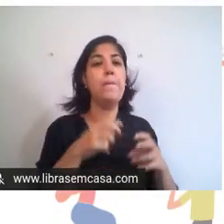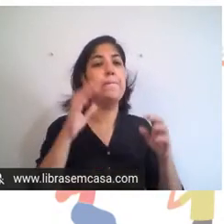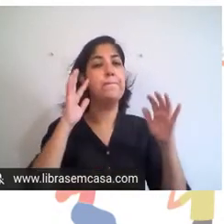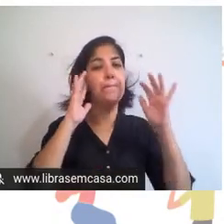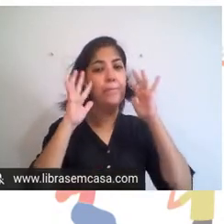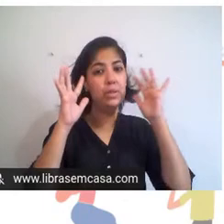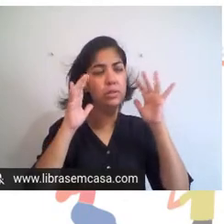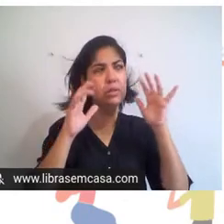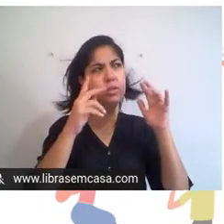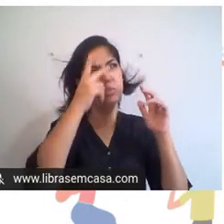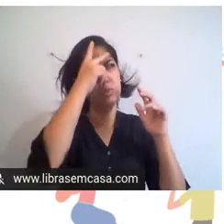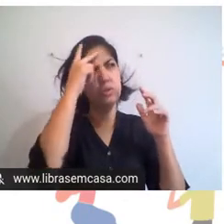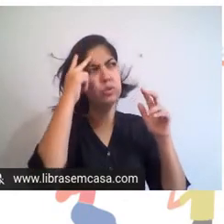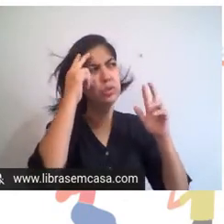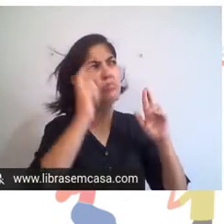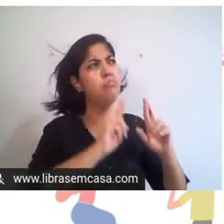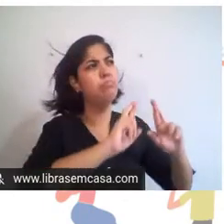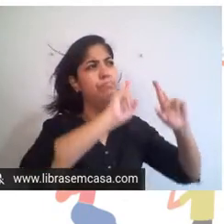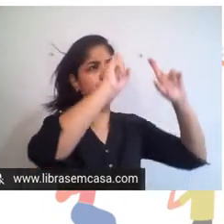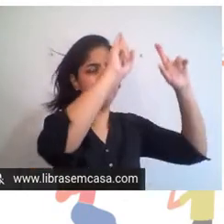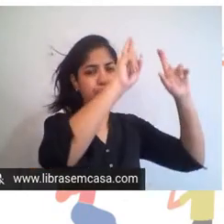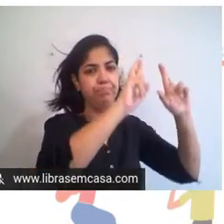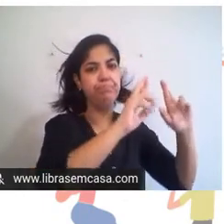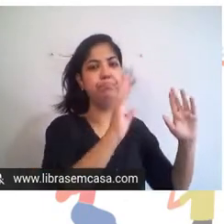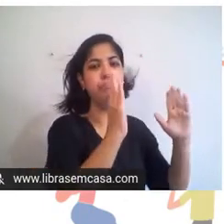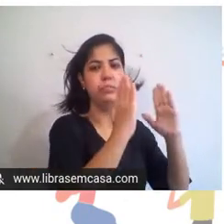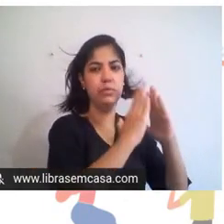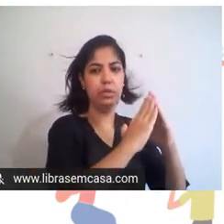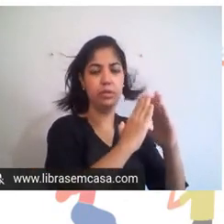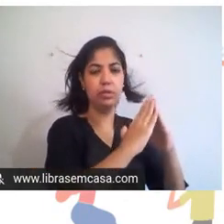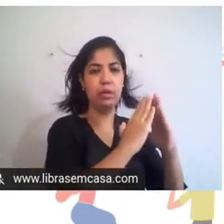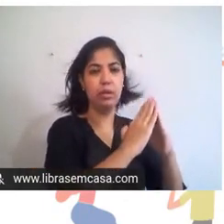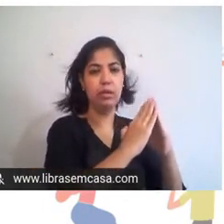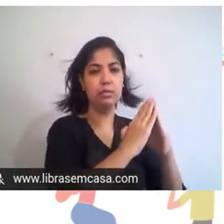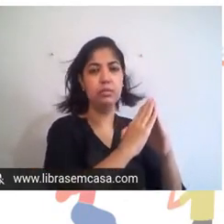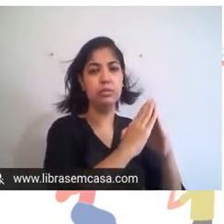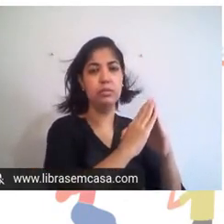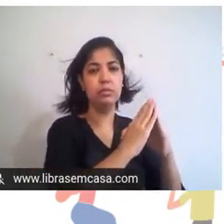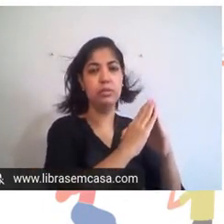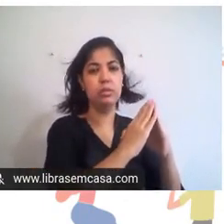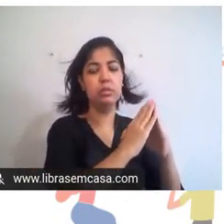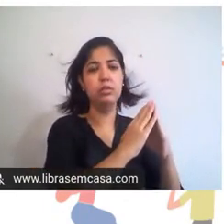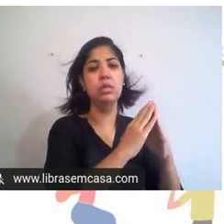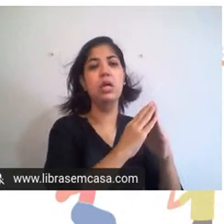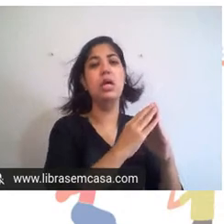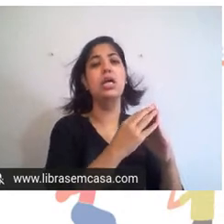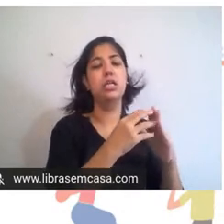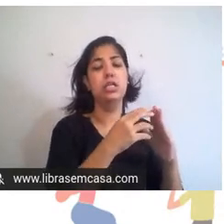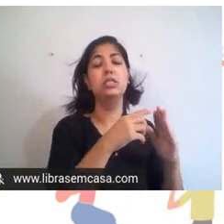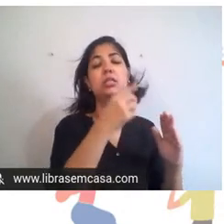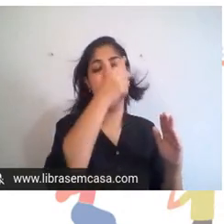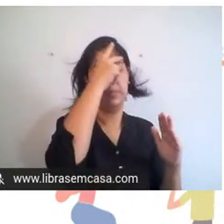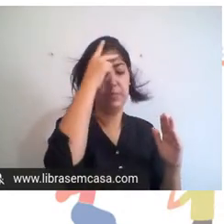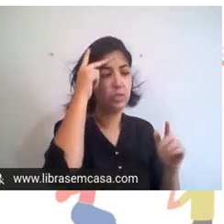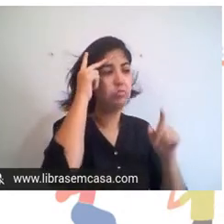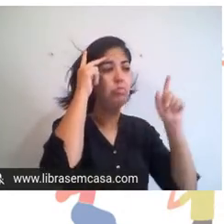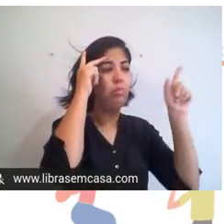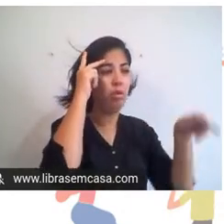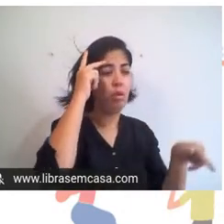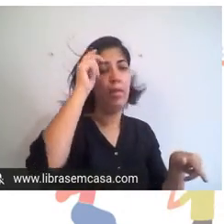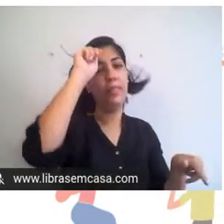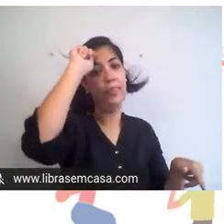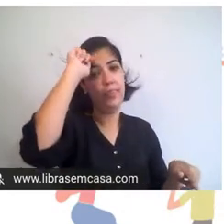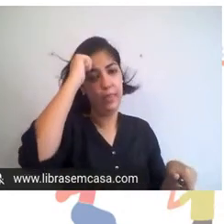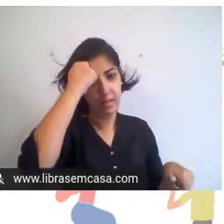responsáveis desses domicílios, aqueles que as pessoas se autodenominaram como negras, ou negros, ou pardos,